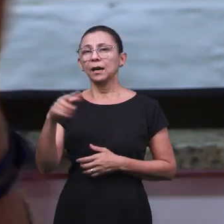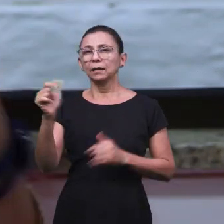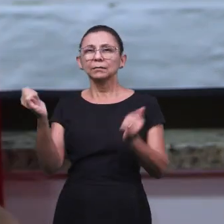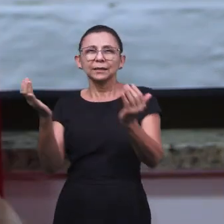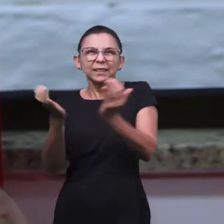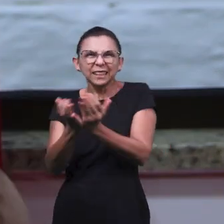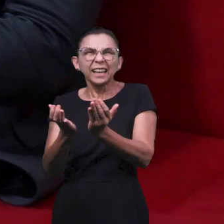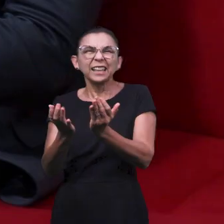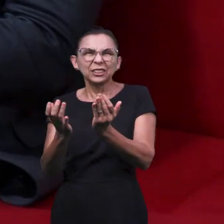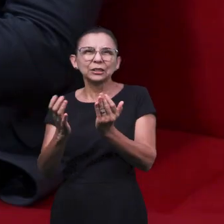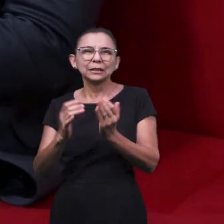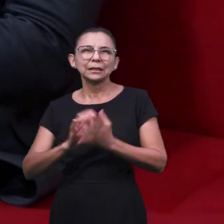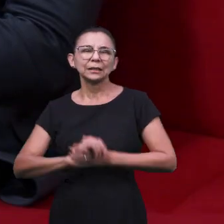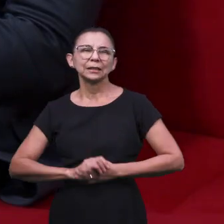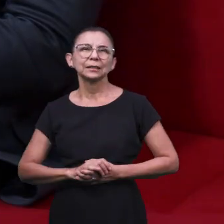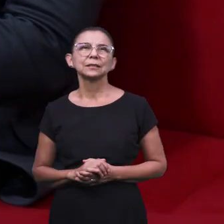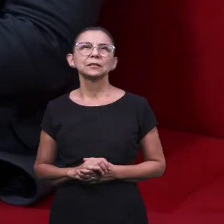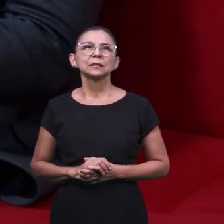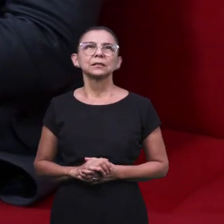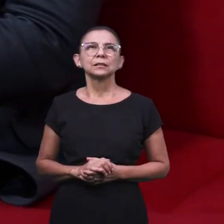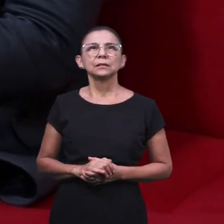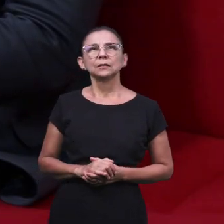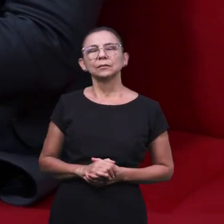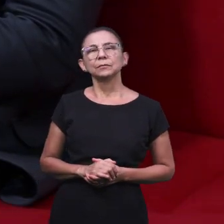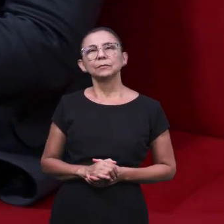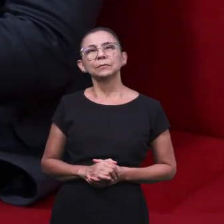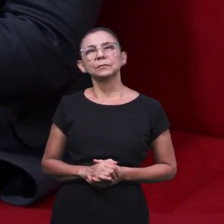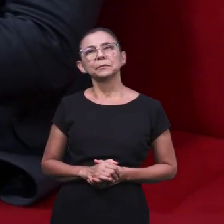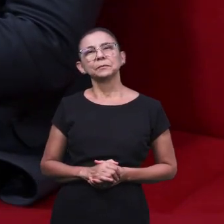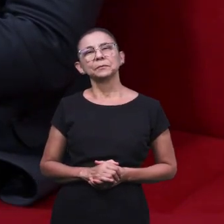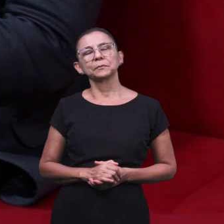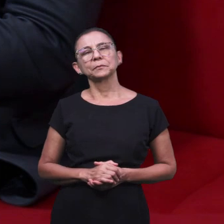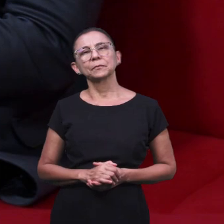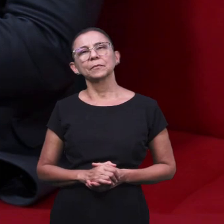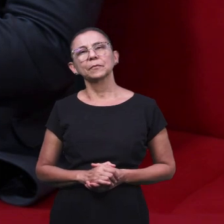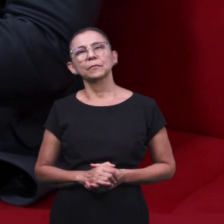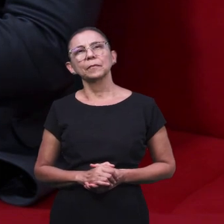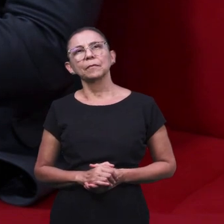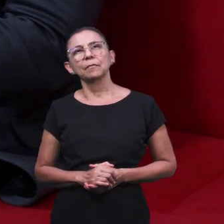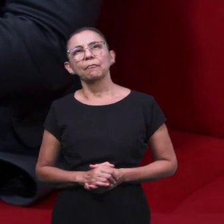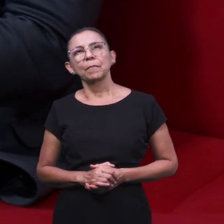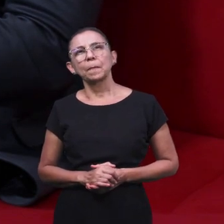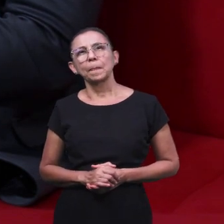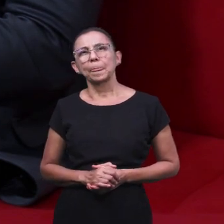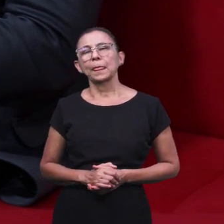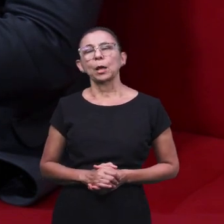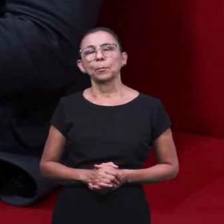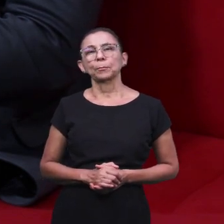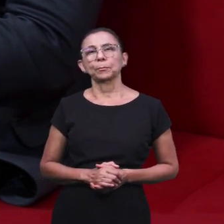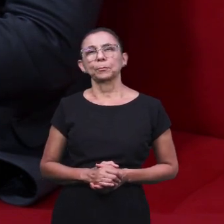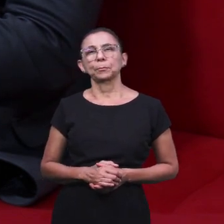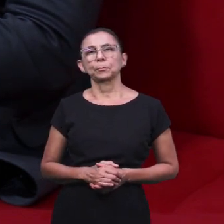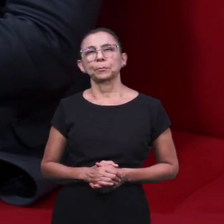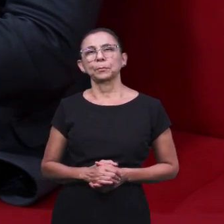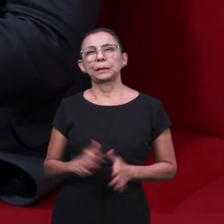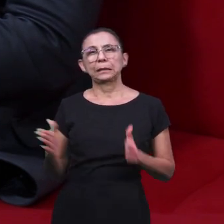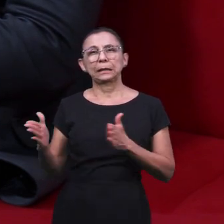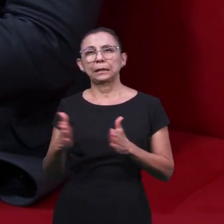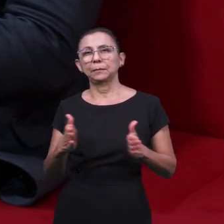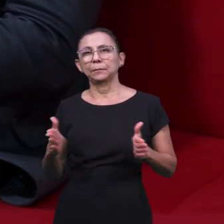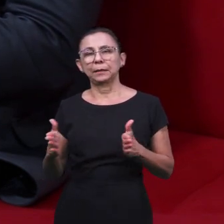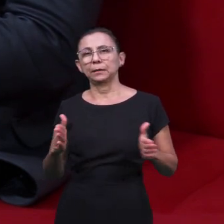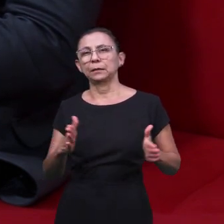A gente não prestava atenção, que tinha tido uma participação protestante muito forte, né, tanto